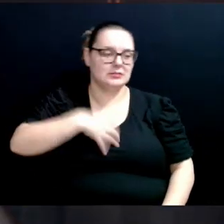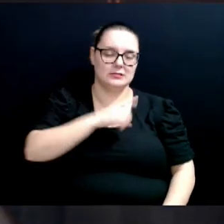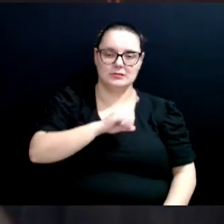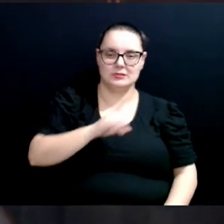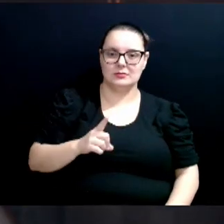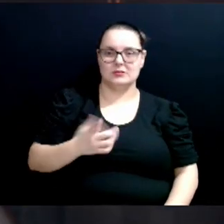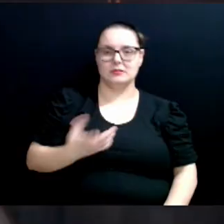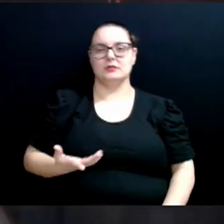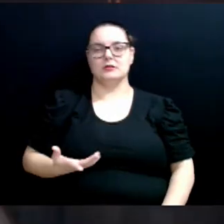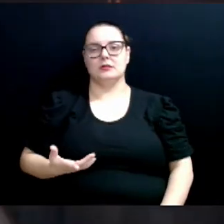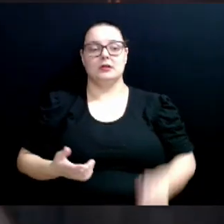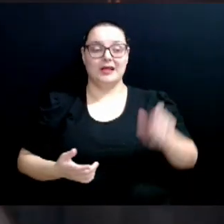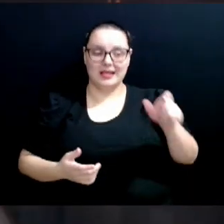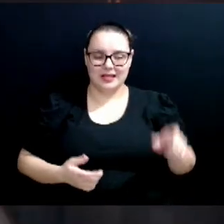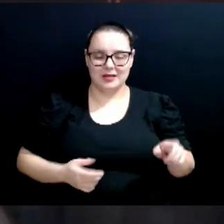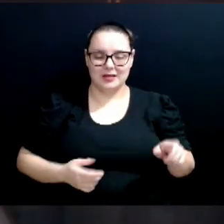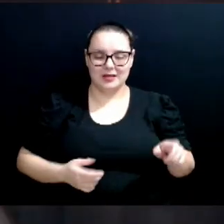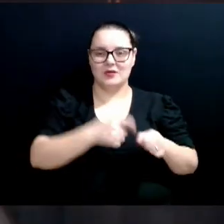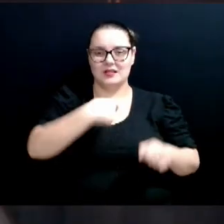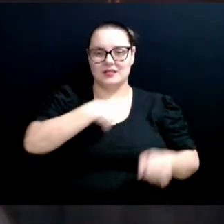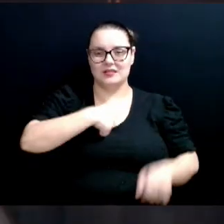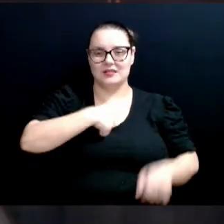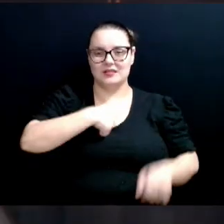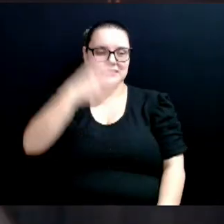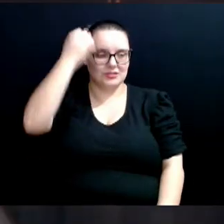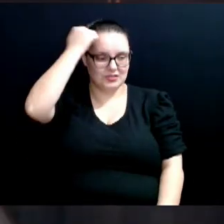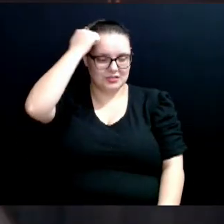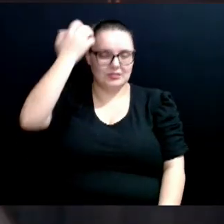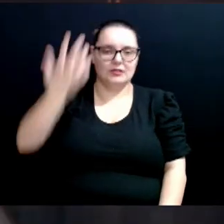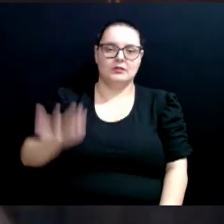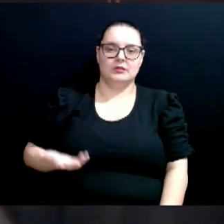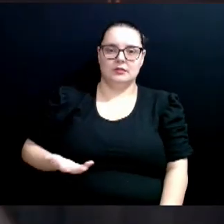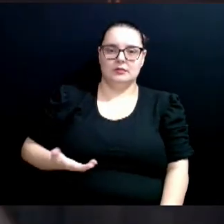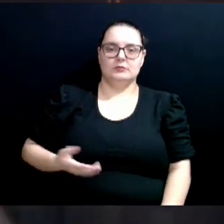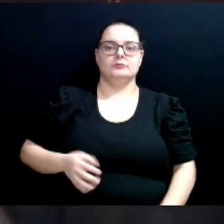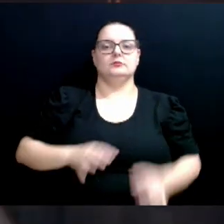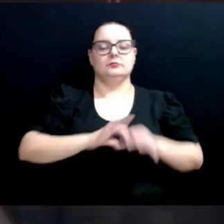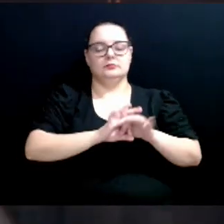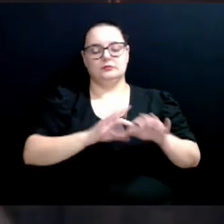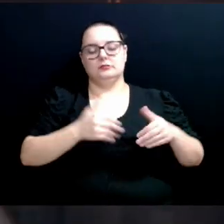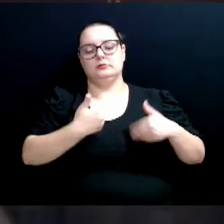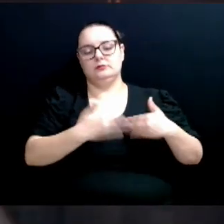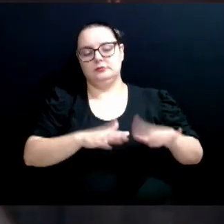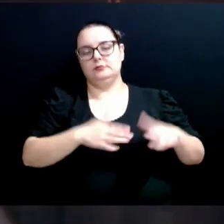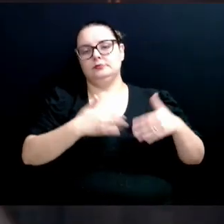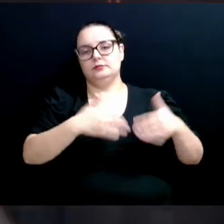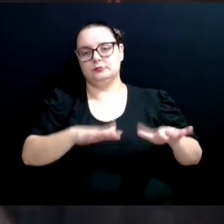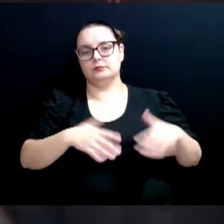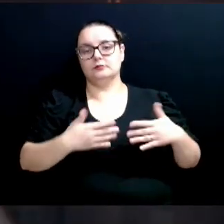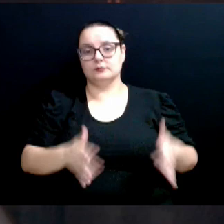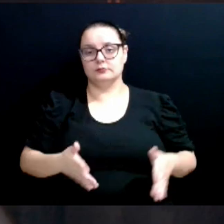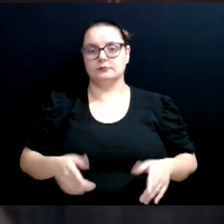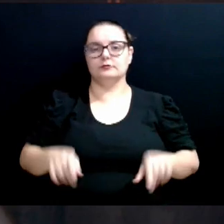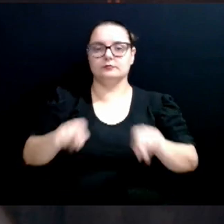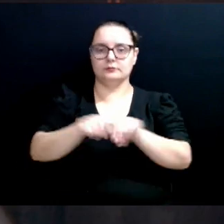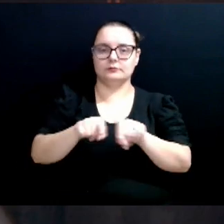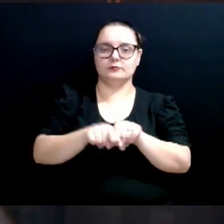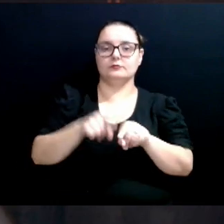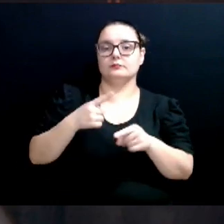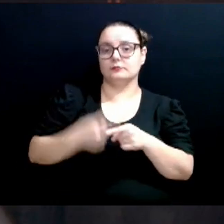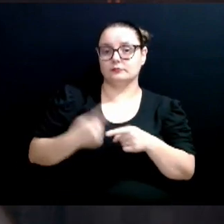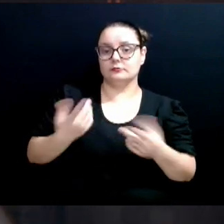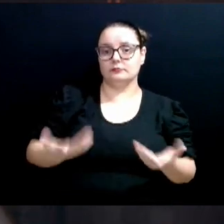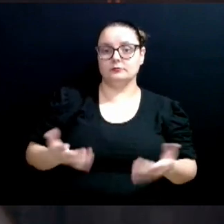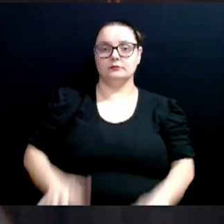sinta culpa, e aí eu vou cedendo a esse funcionamento, também porque